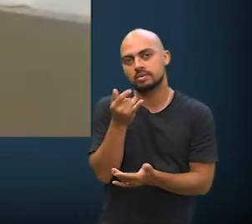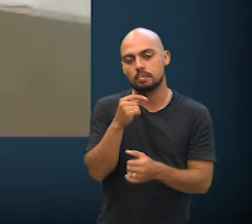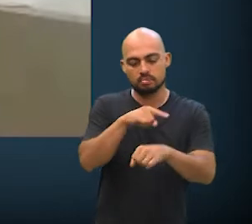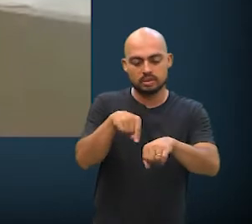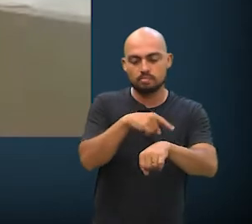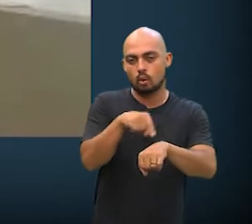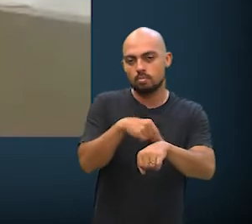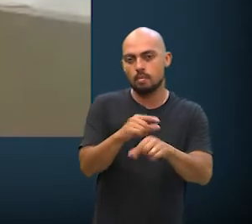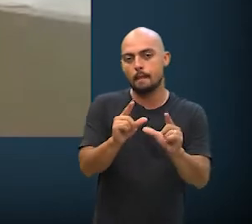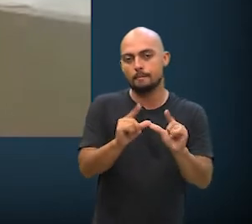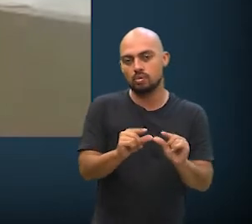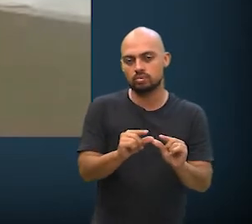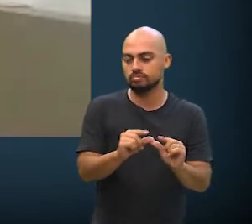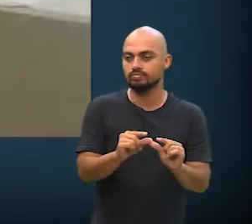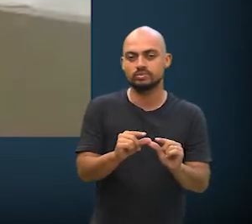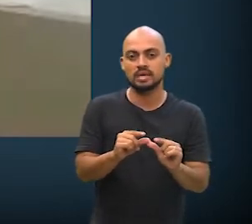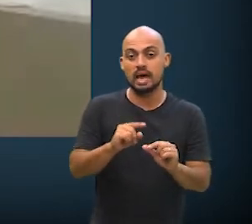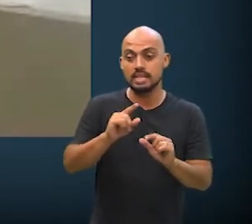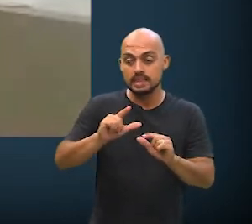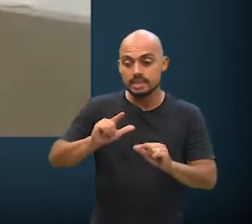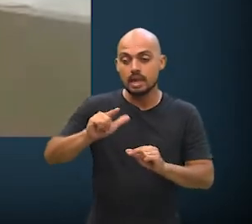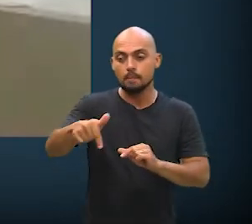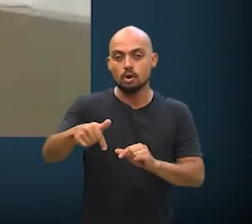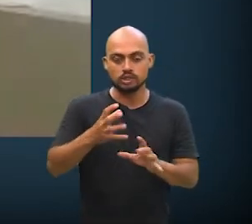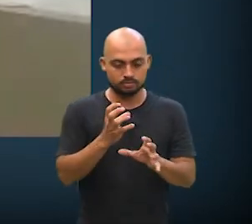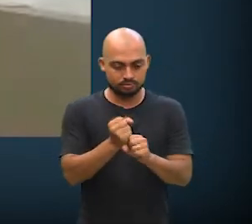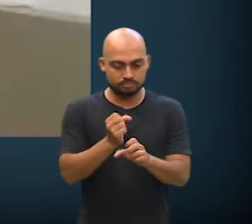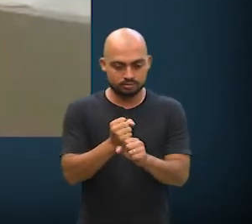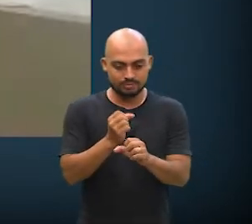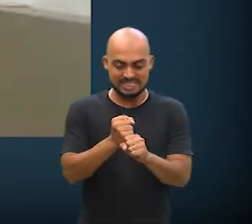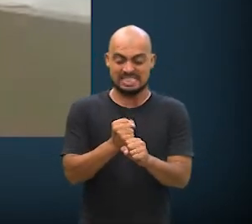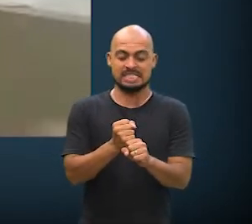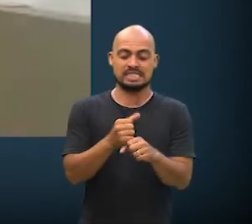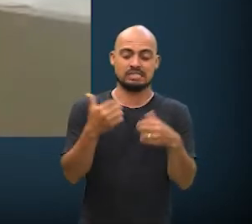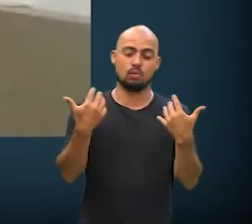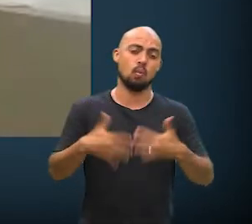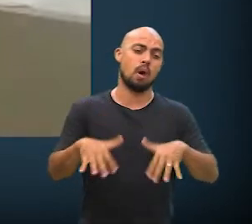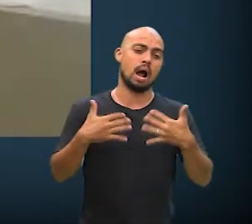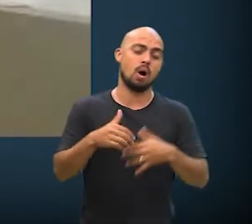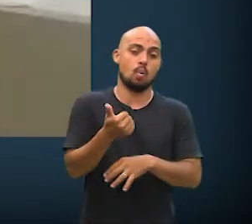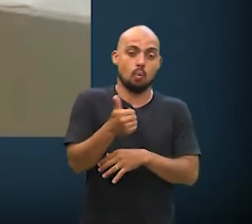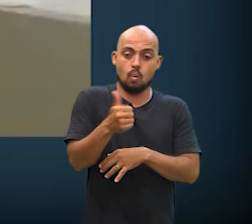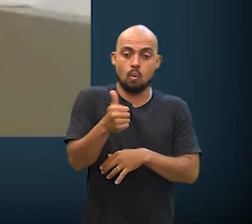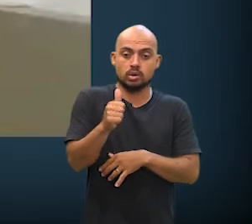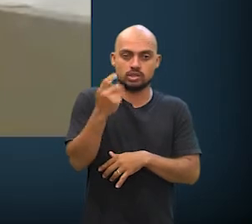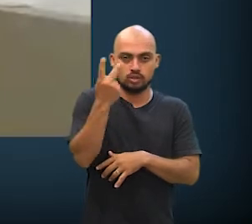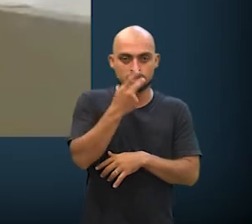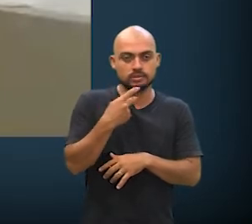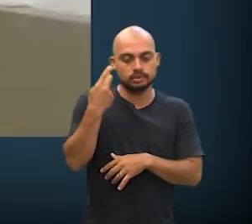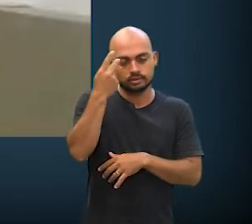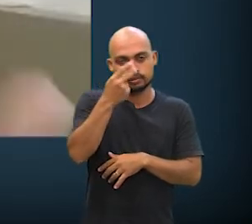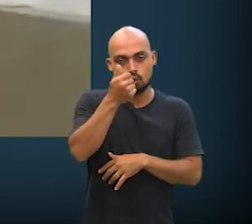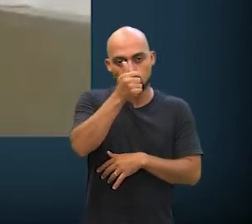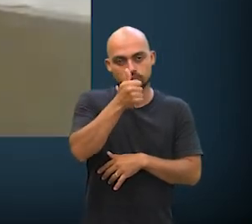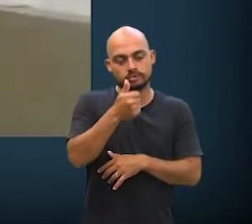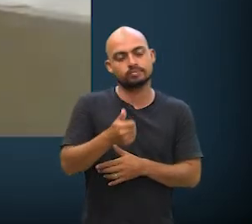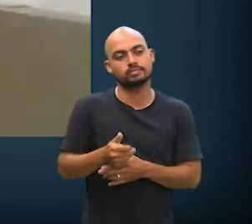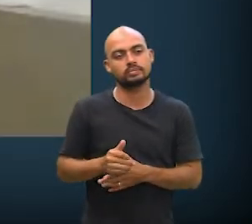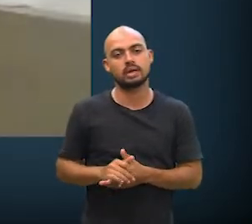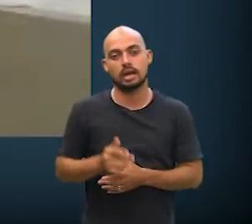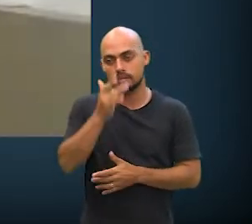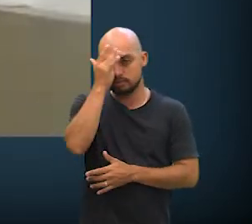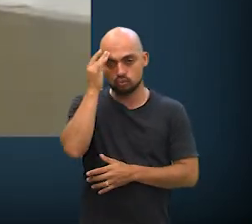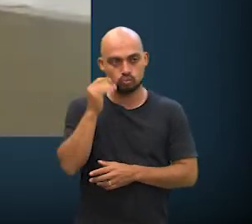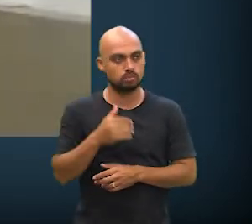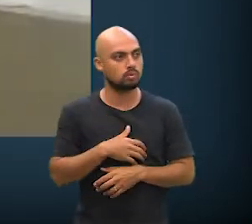pouco tempo. Né? Quando eu vou fazer, eu calculei que ia fazer aquilo em 1 hora, demorou 11 horas. Aí é a hora que a pessoa começa